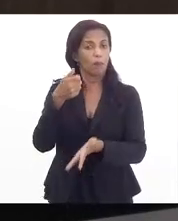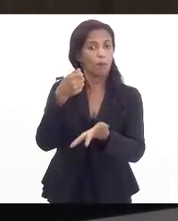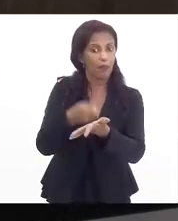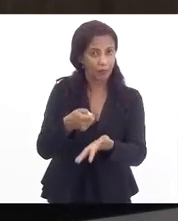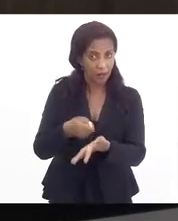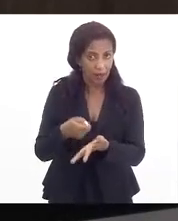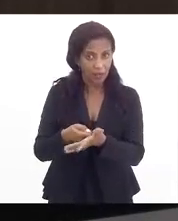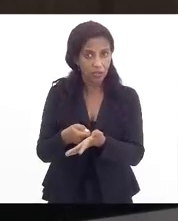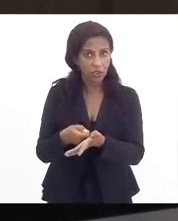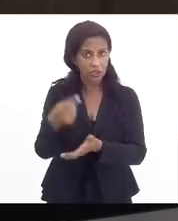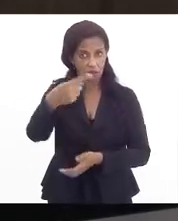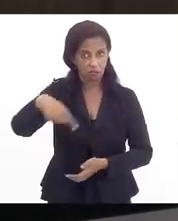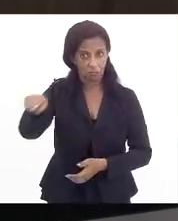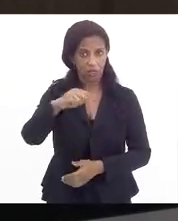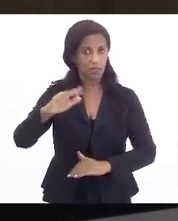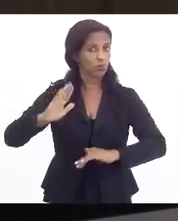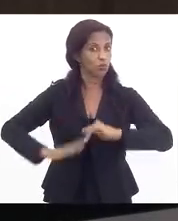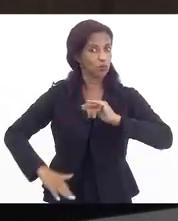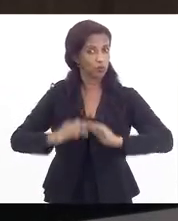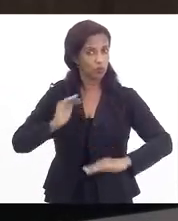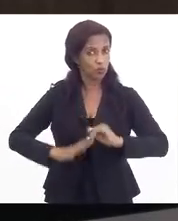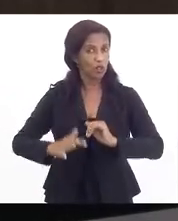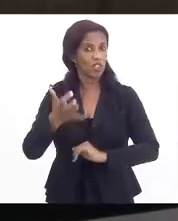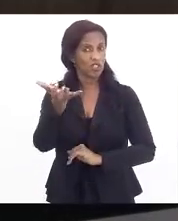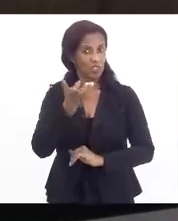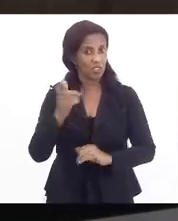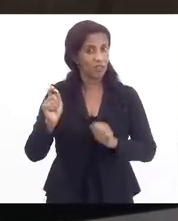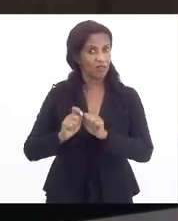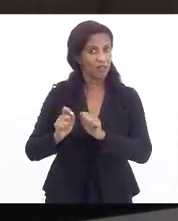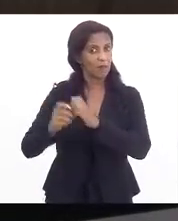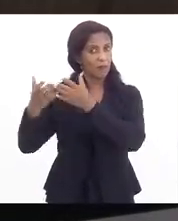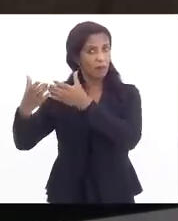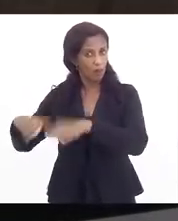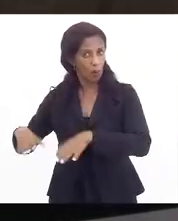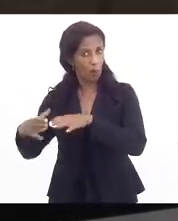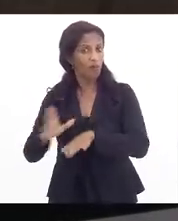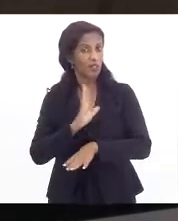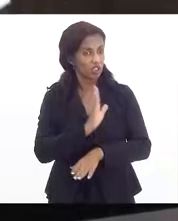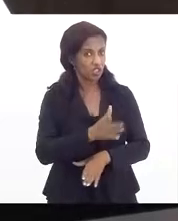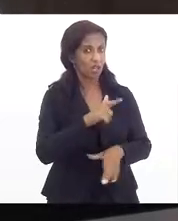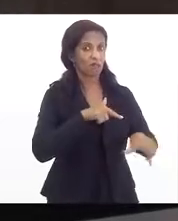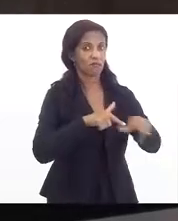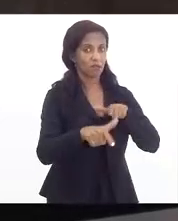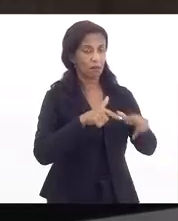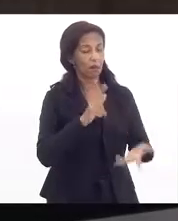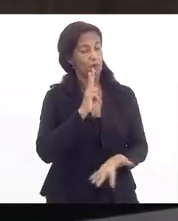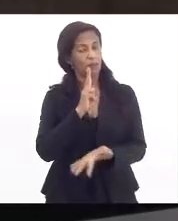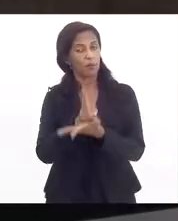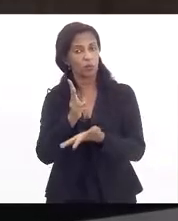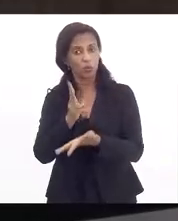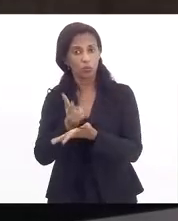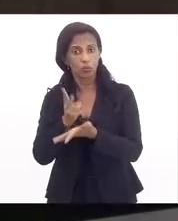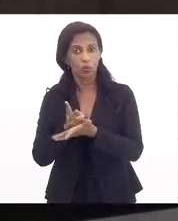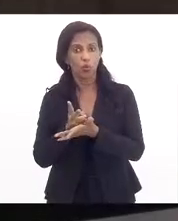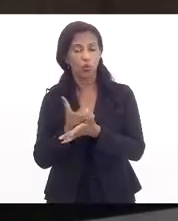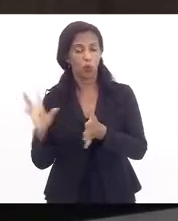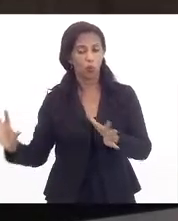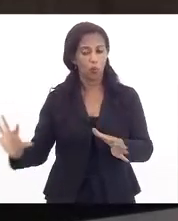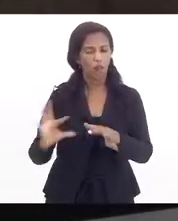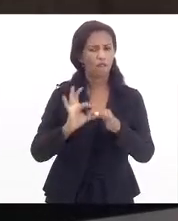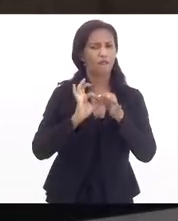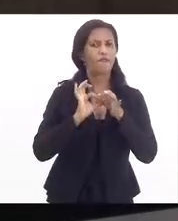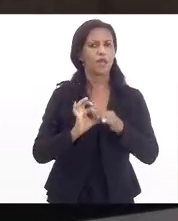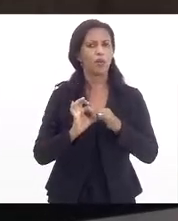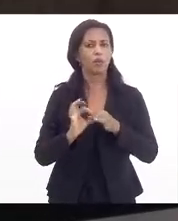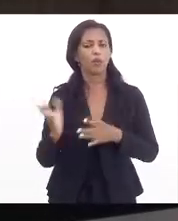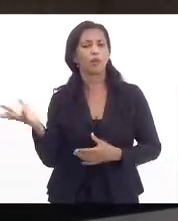garantir a esses servidores que já eram do serviço público para continuarem né é com vínculo